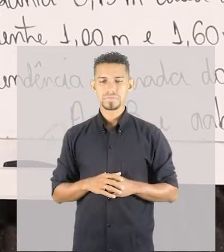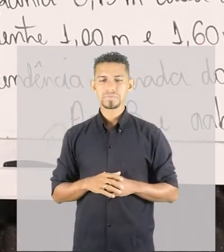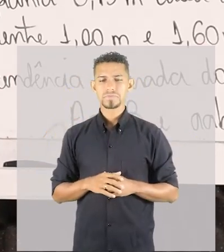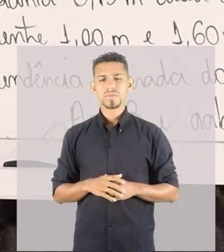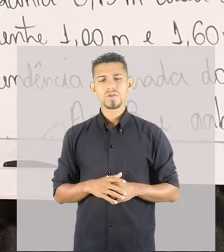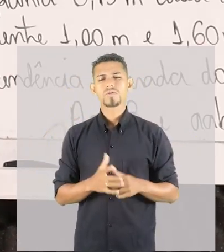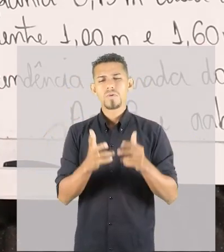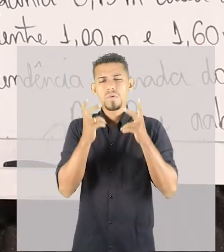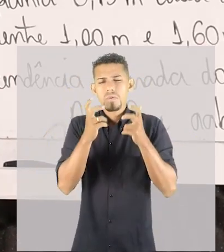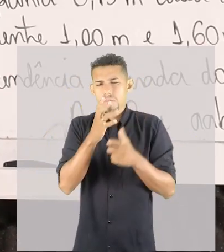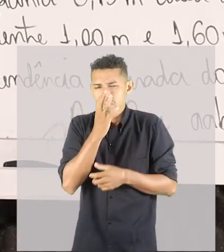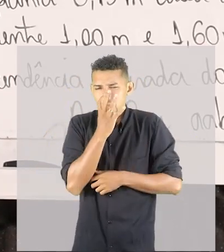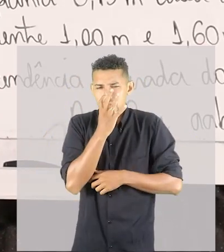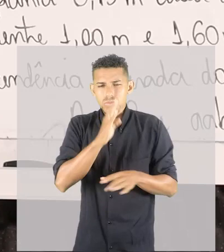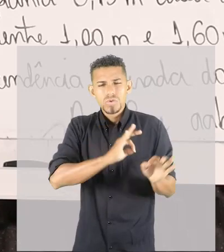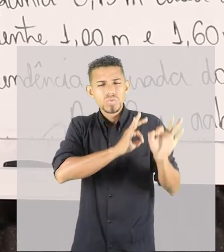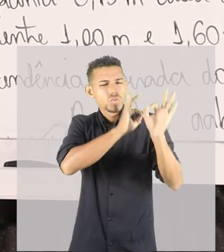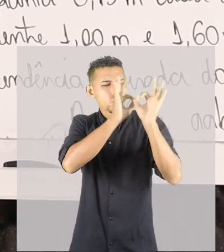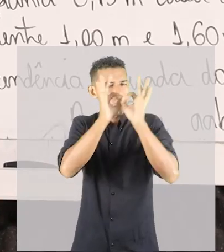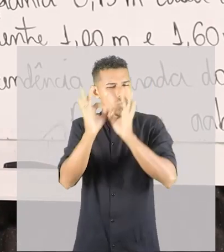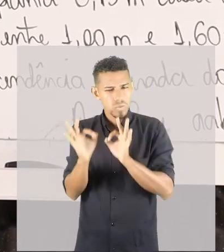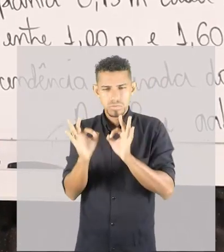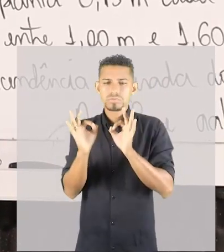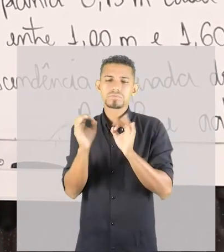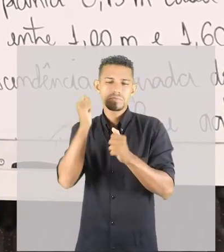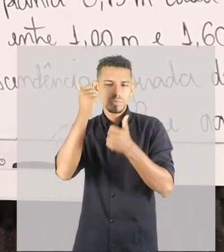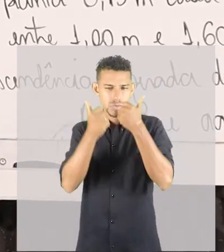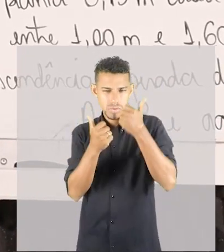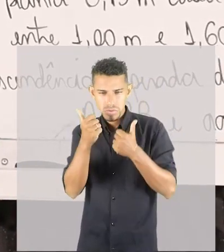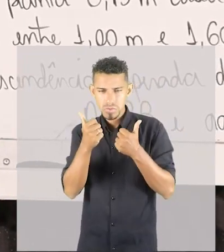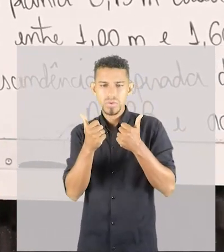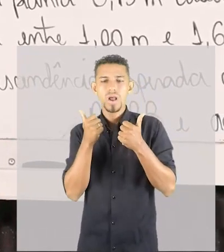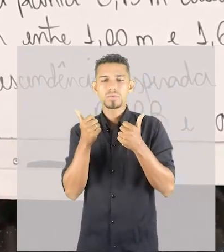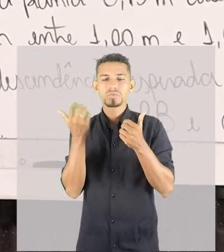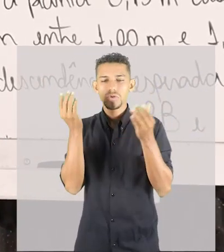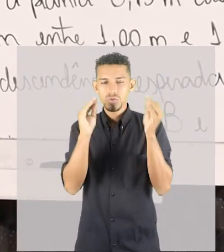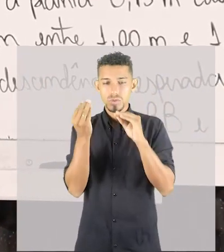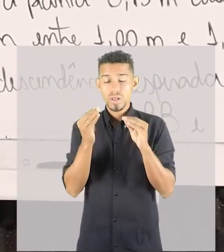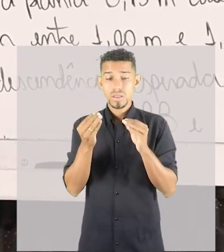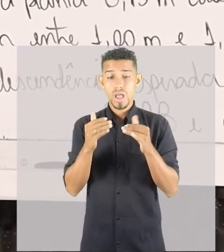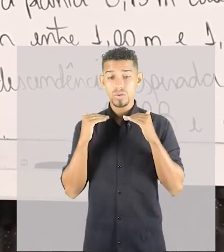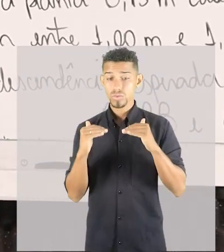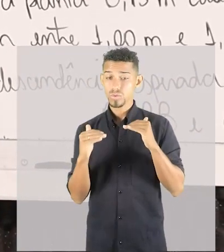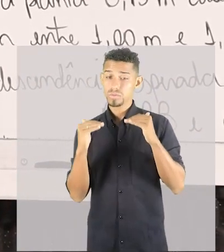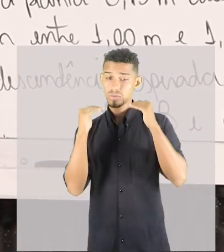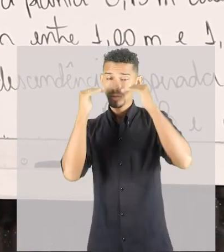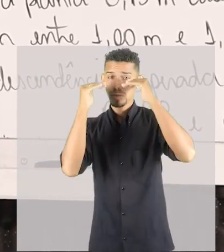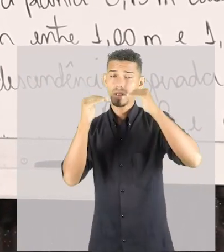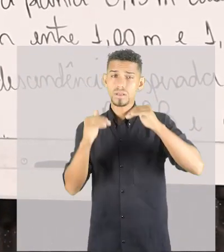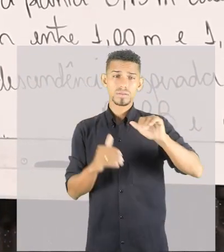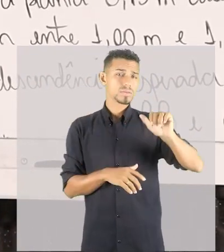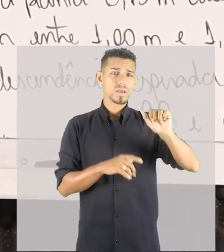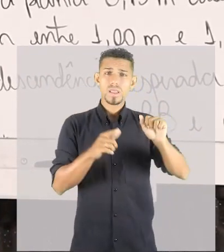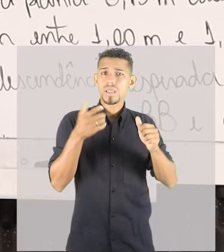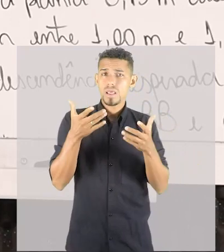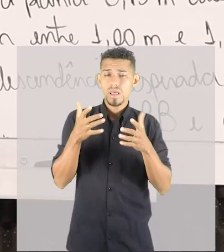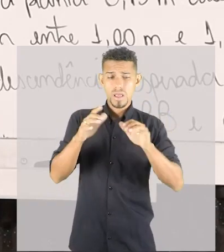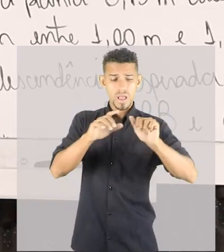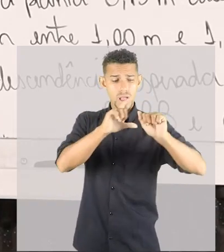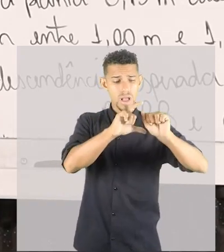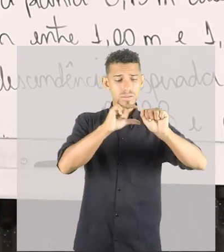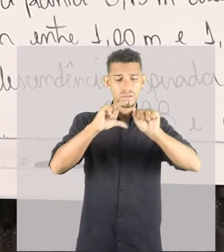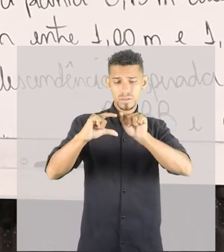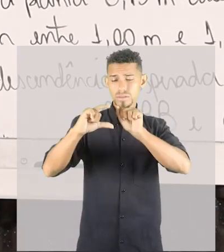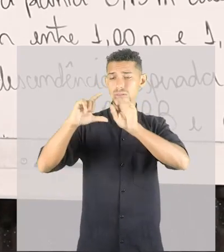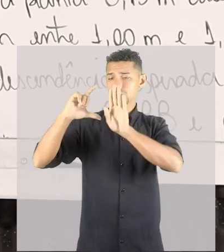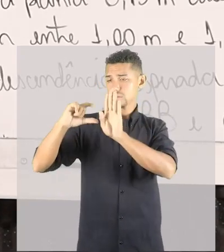Então, você observou que a gente fez toda uma distribuição, certo? Desde o começo aqui, onde eu tenho um indivíduo totalmente